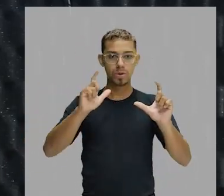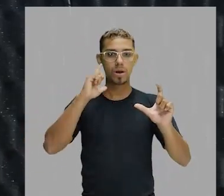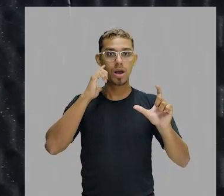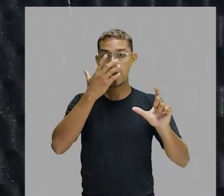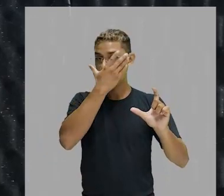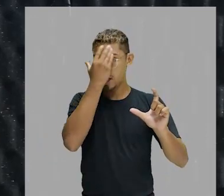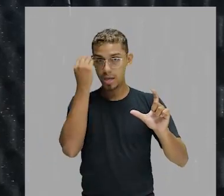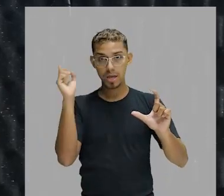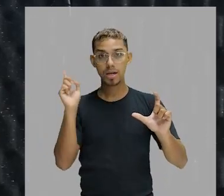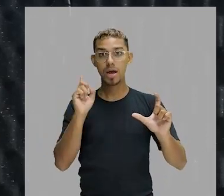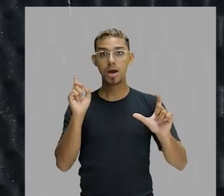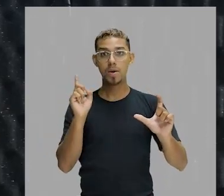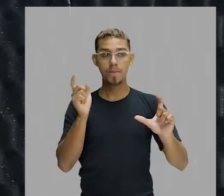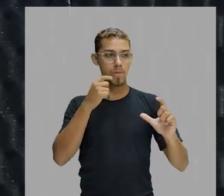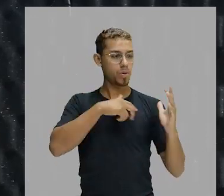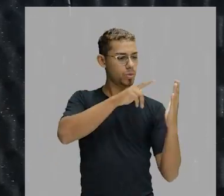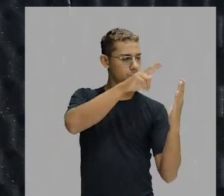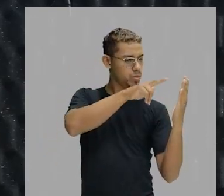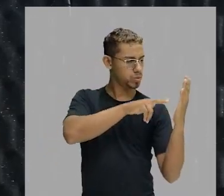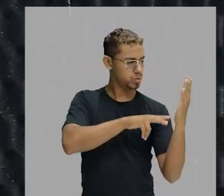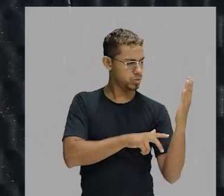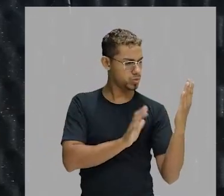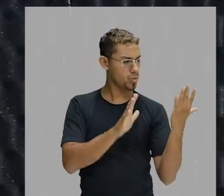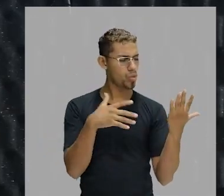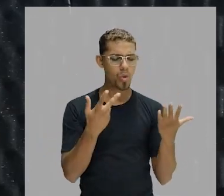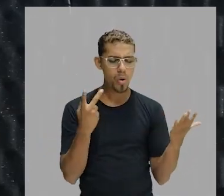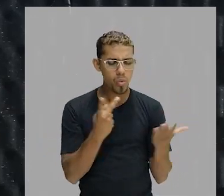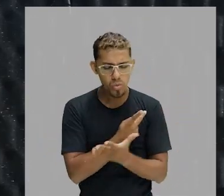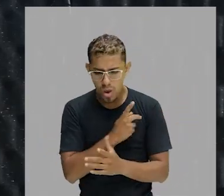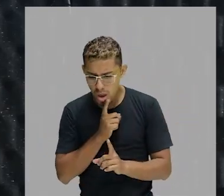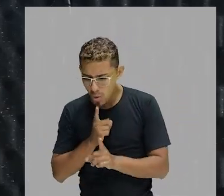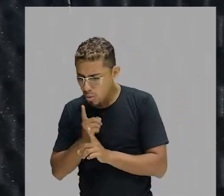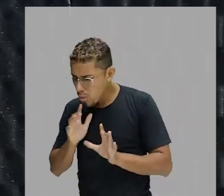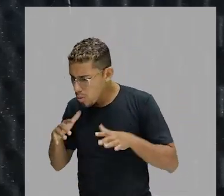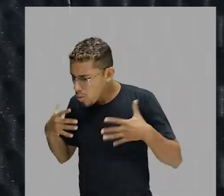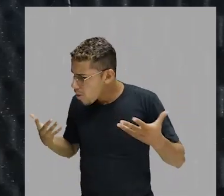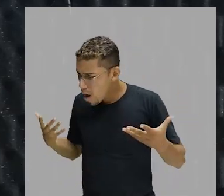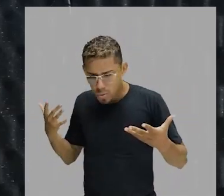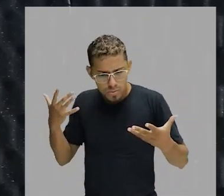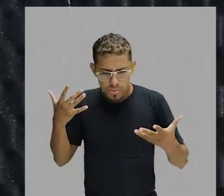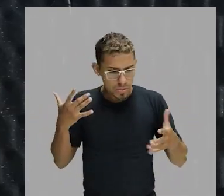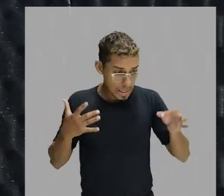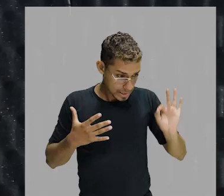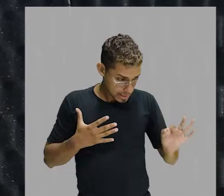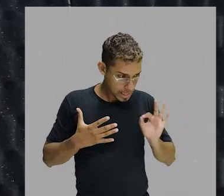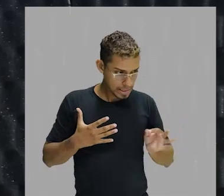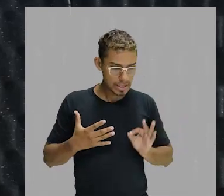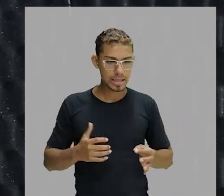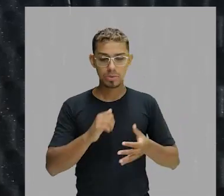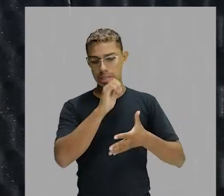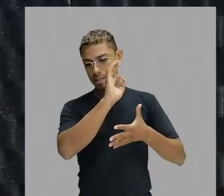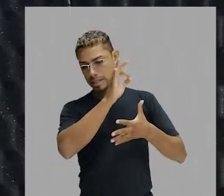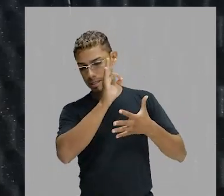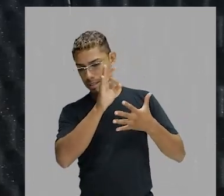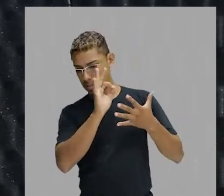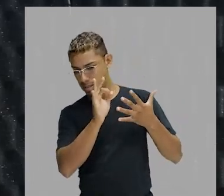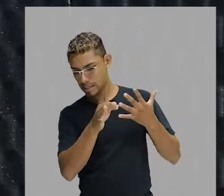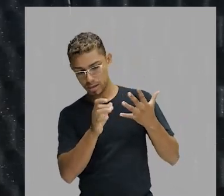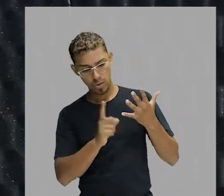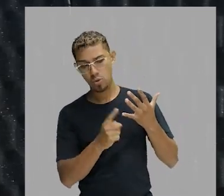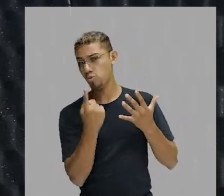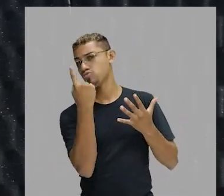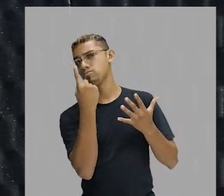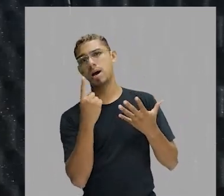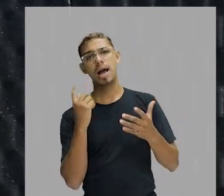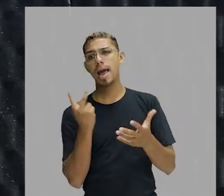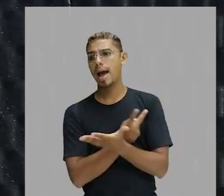do processo que tu está procurando o erro e não o acerto, beleza, Marcos? Eu não vou esquecer. Galera, às vezes tu está fazendo provas de